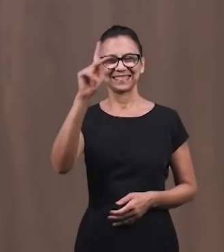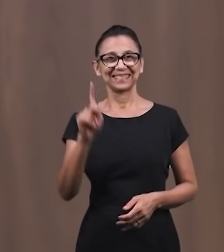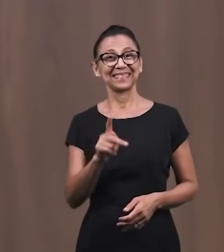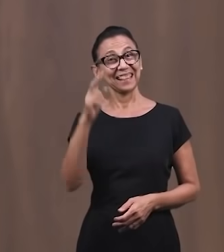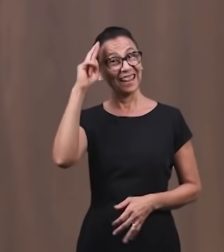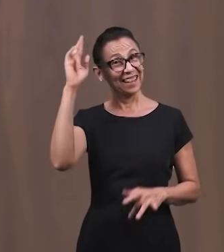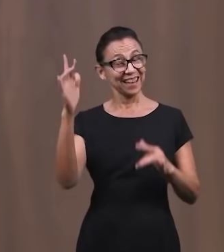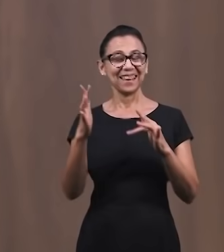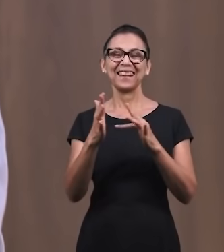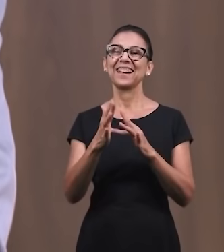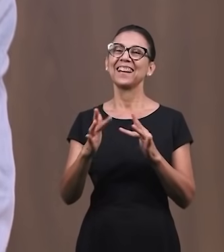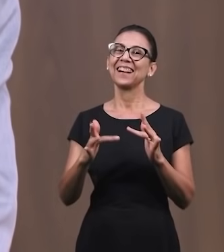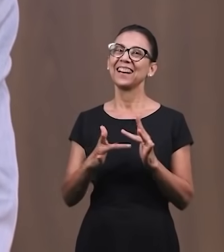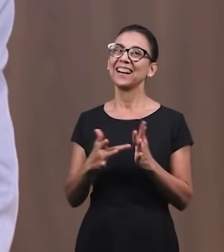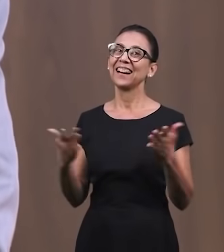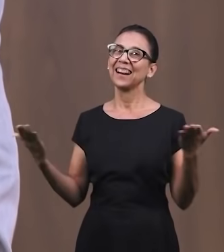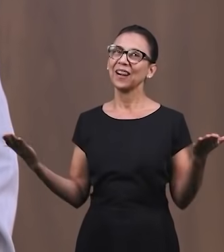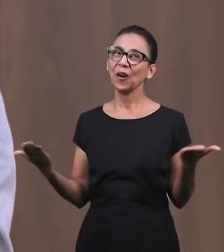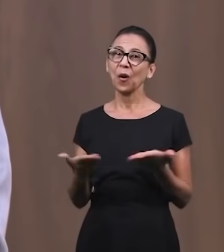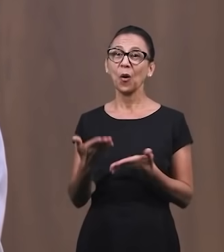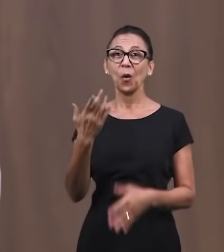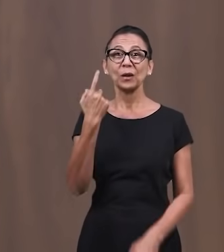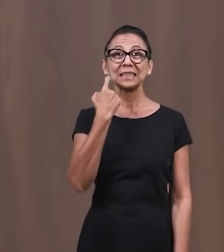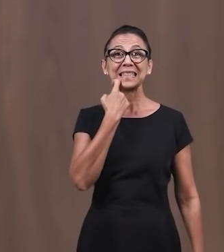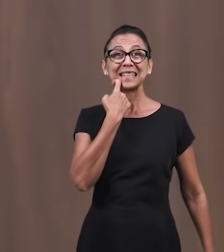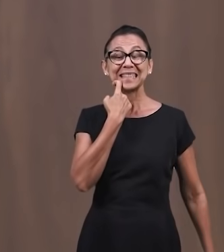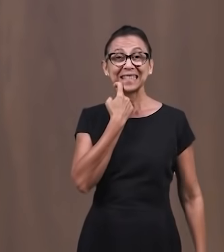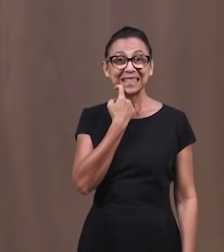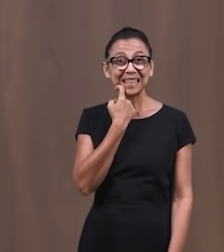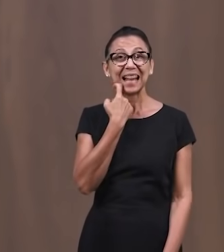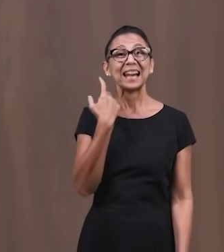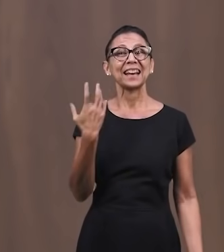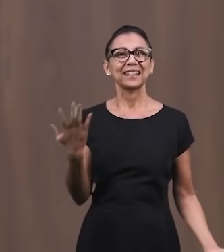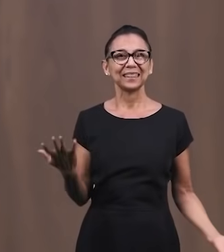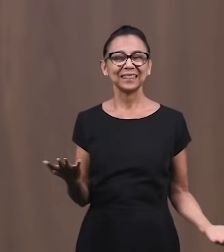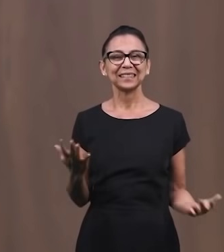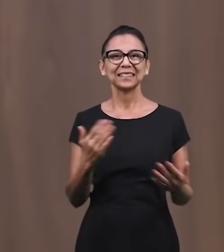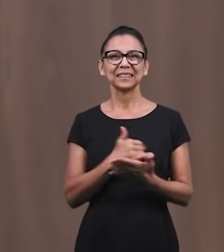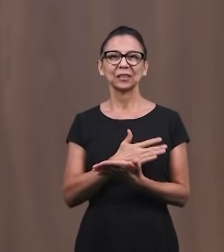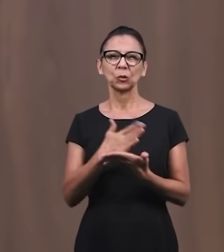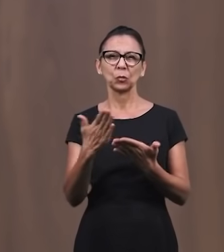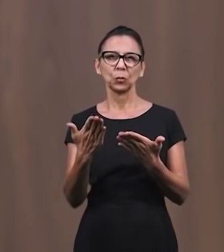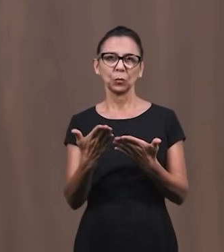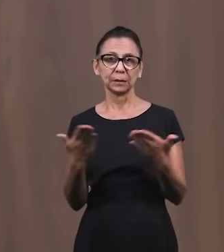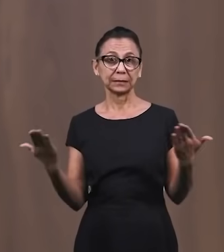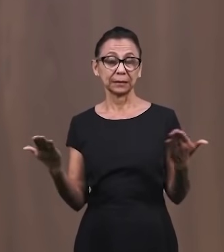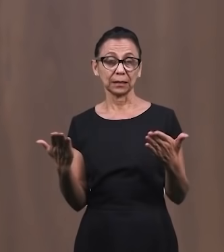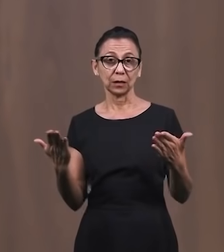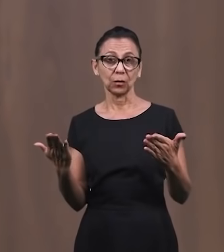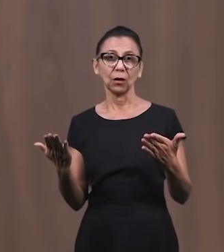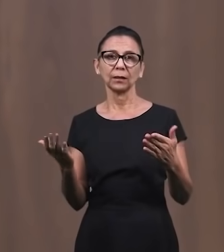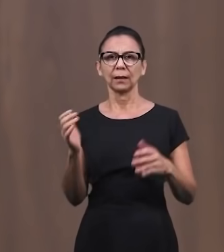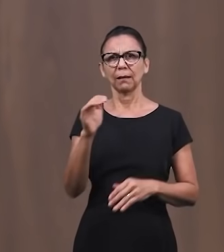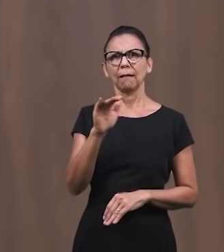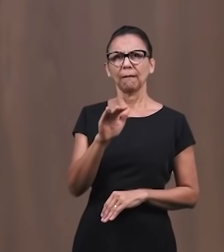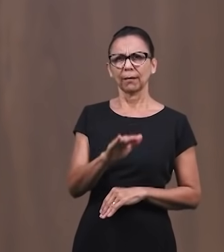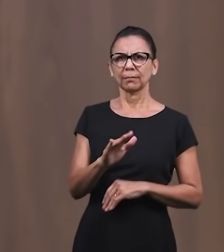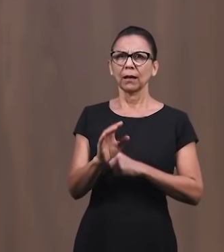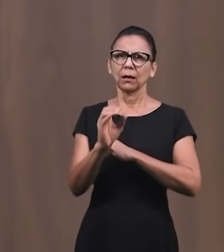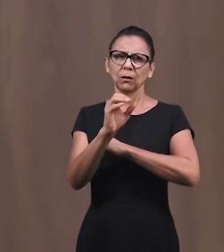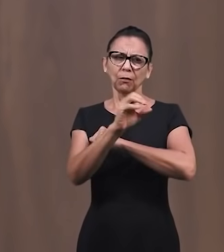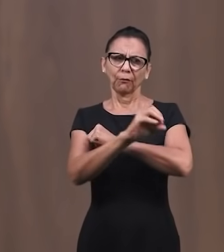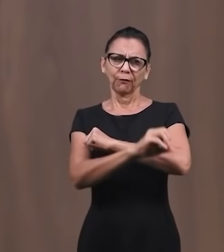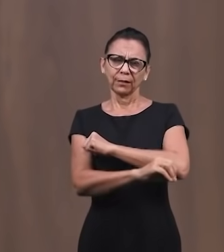Olá, eu te saúdo com a paz do Senhor Jesus. Chegou a sexta-feira, estamos começando agora nesse finalzinho de tarde, podemos assim